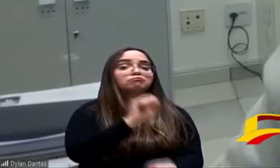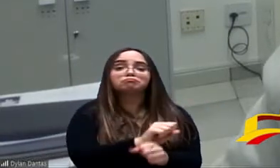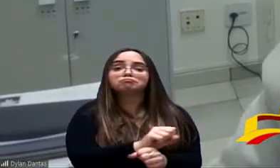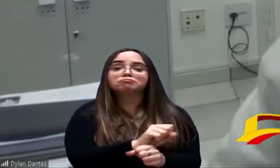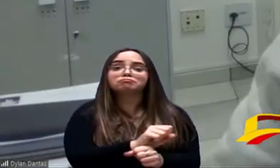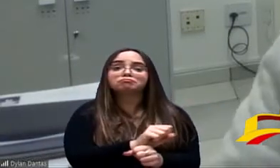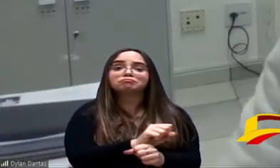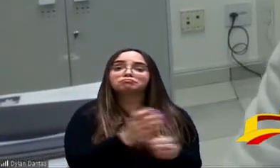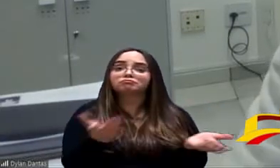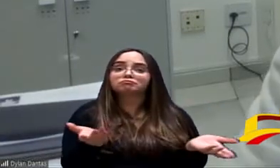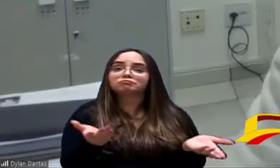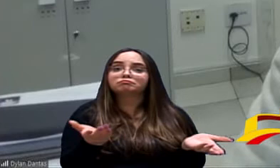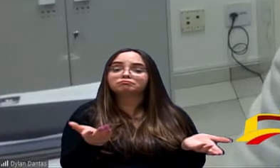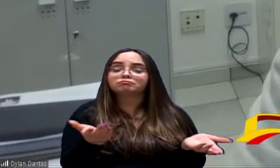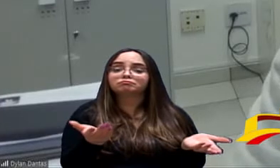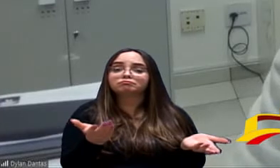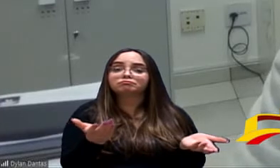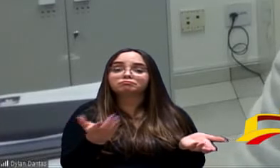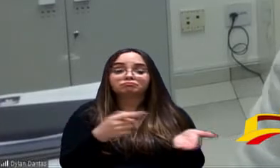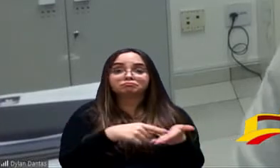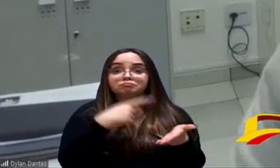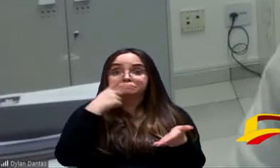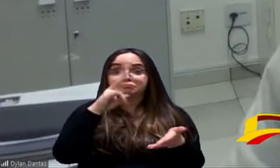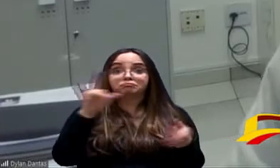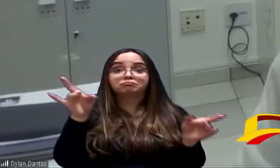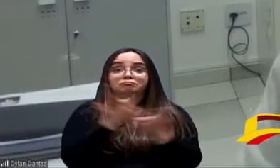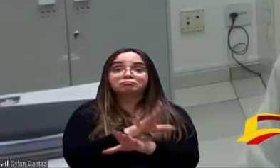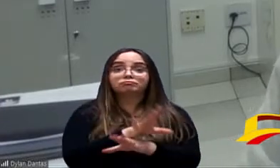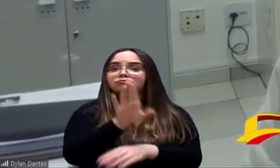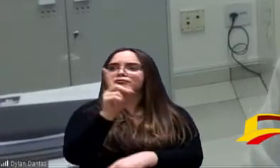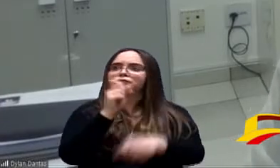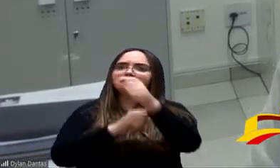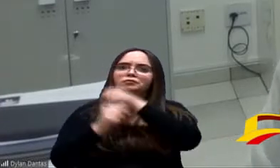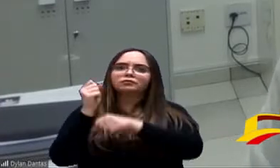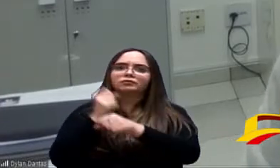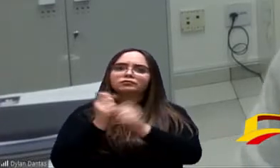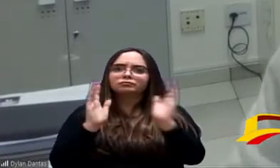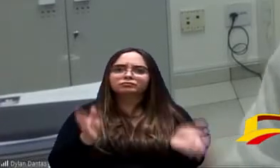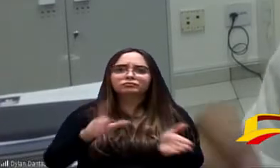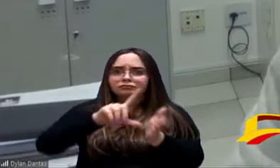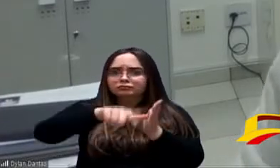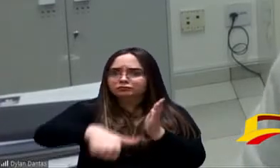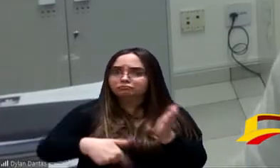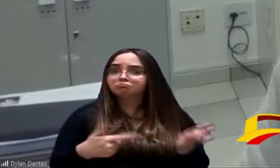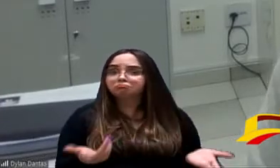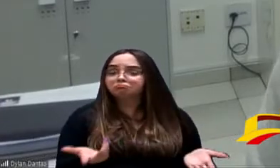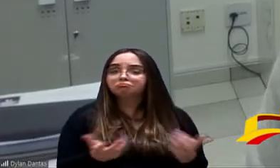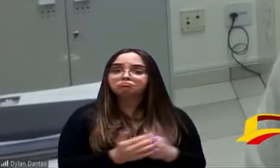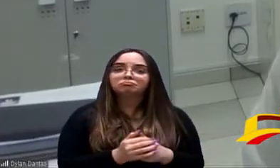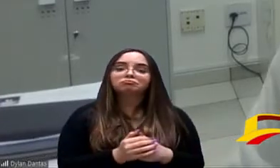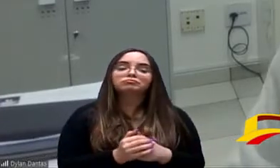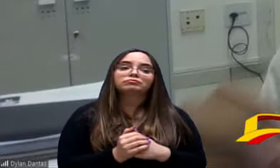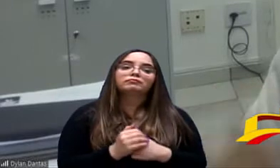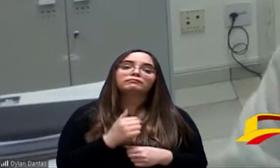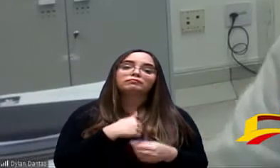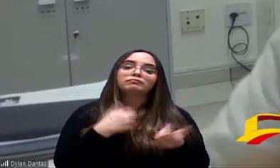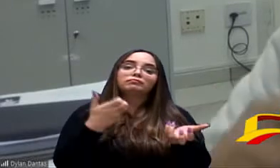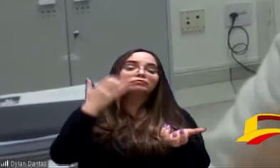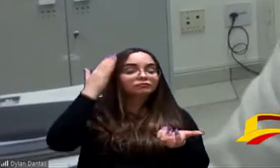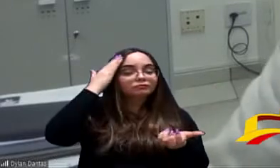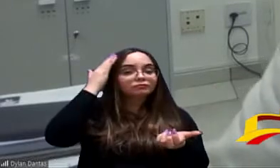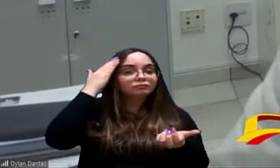parado. A previsão era há um ano atrás. Onde foi parar esse recurso? Então, o meu requerimento é justamente, senhor presidente, para